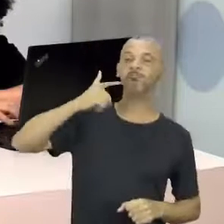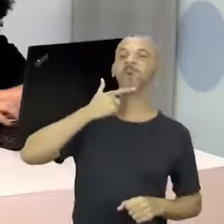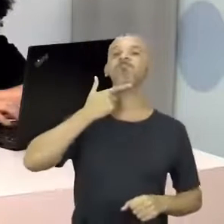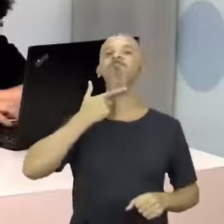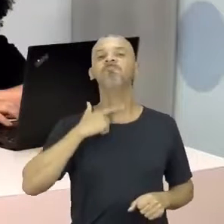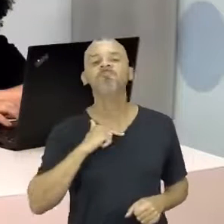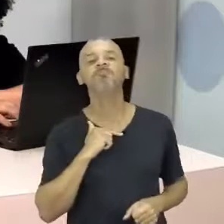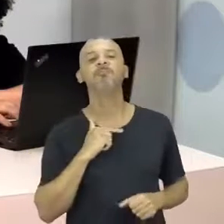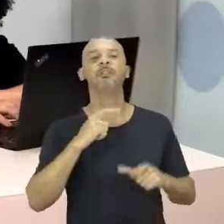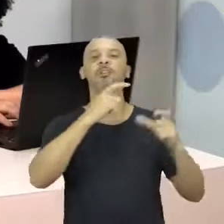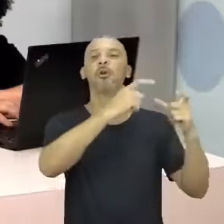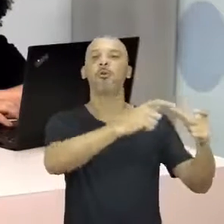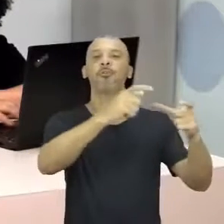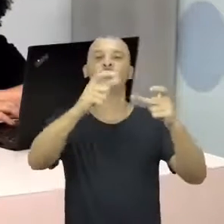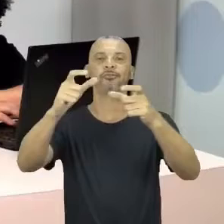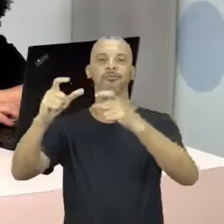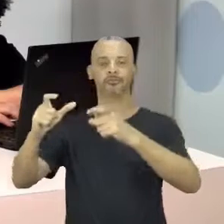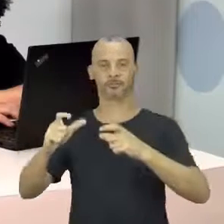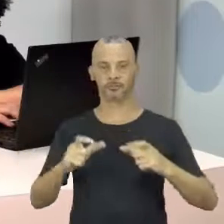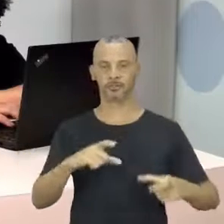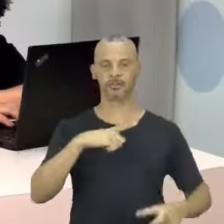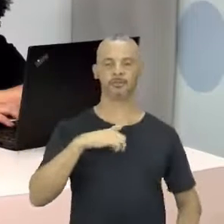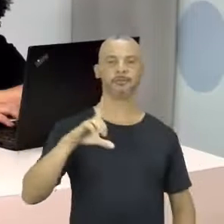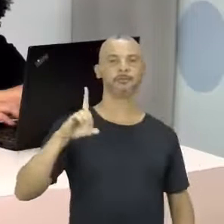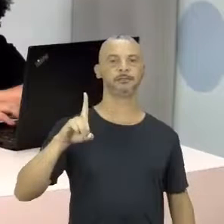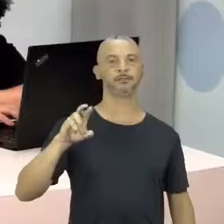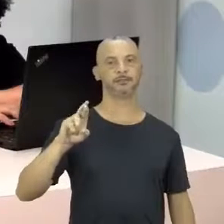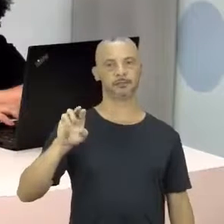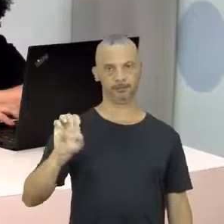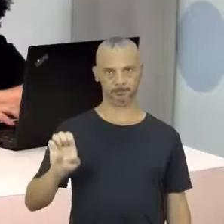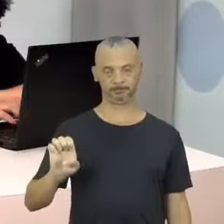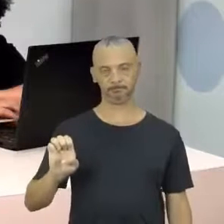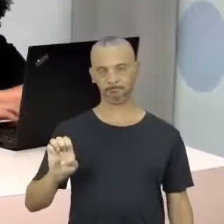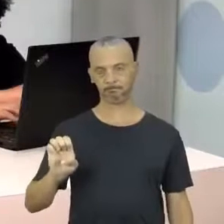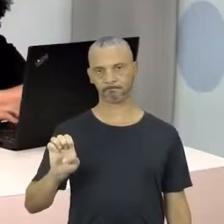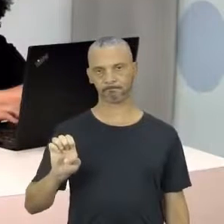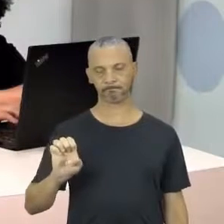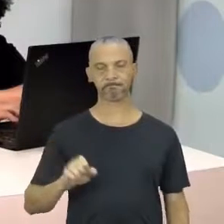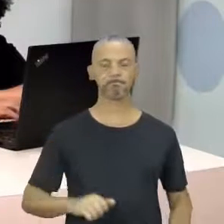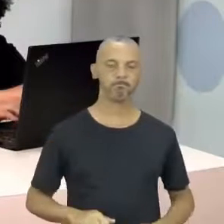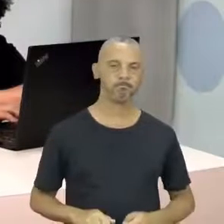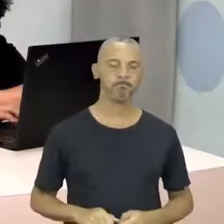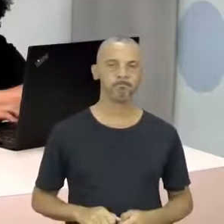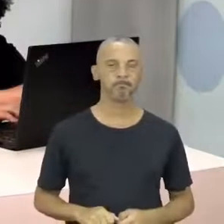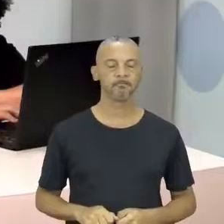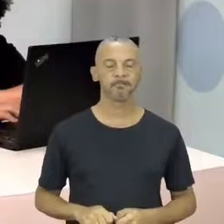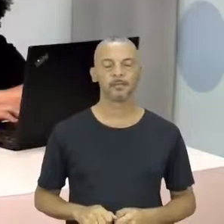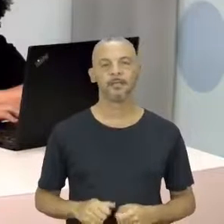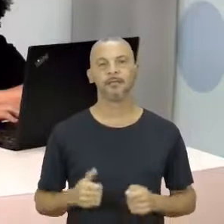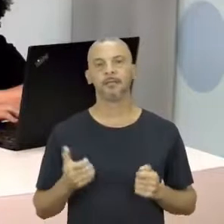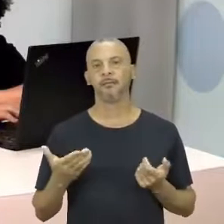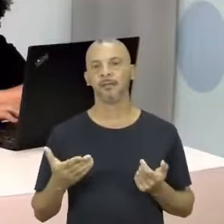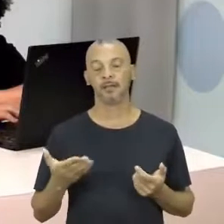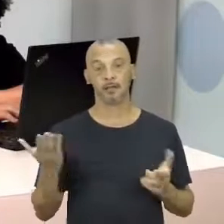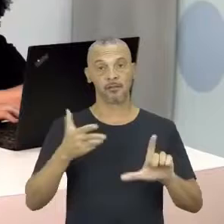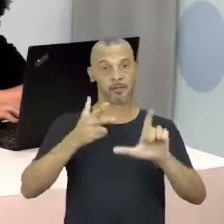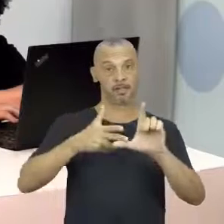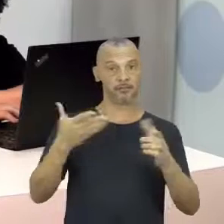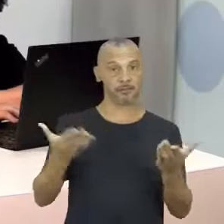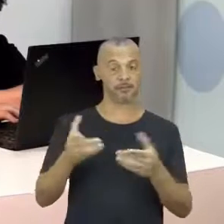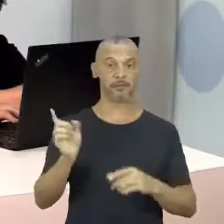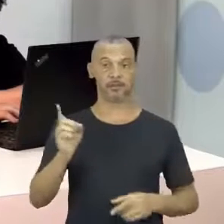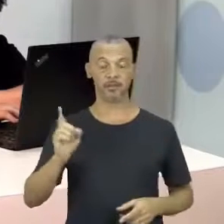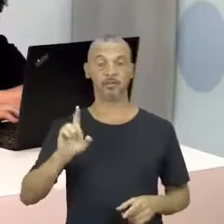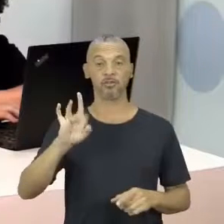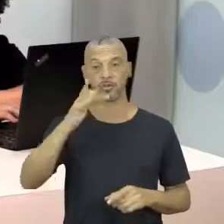sede para as classes, tá bom? Na diretoria de ensino que você indicou, ok? Então, não é essa live. Essa live é para